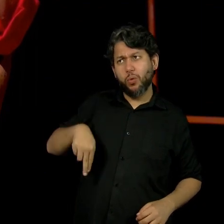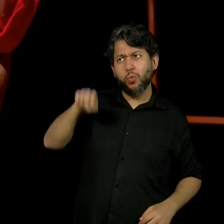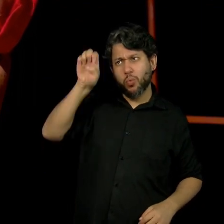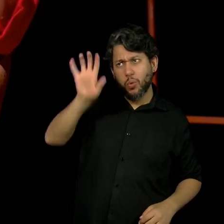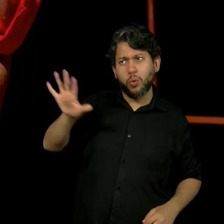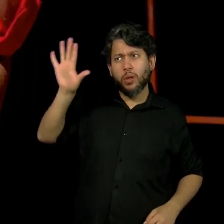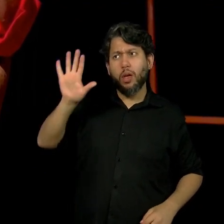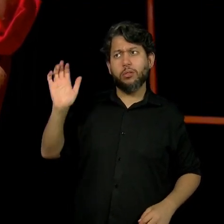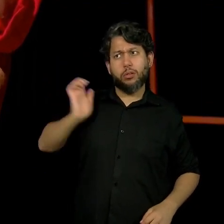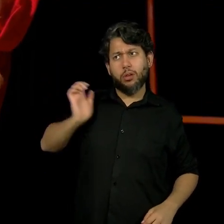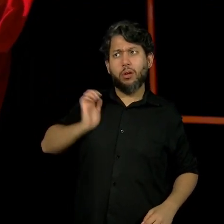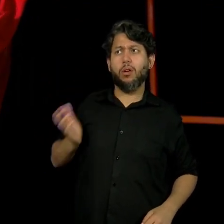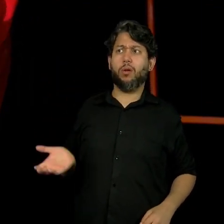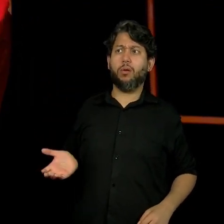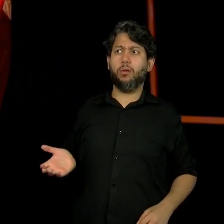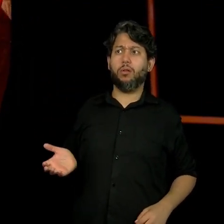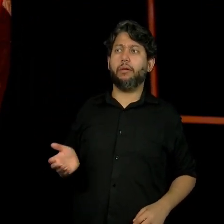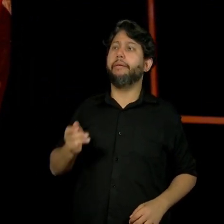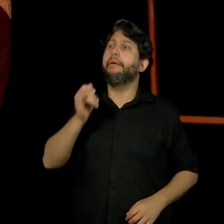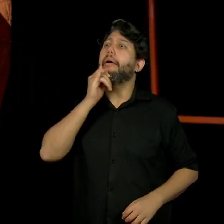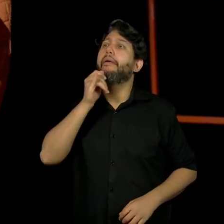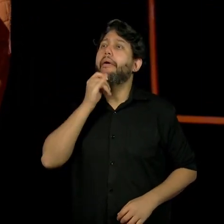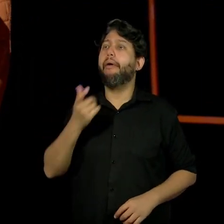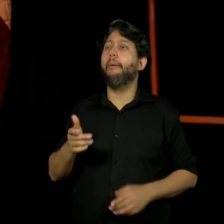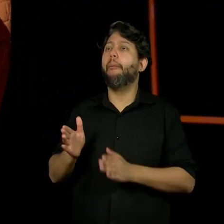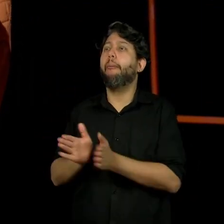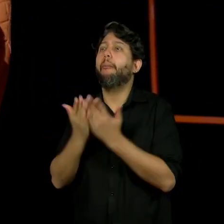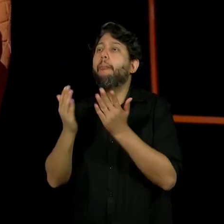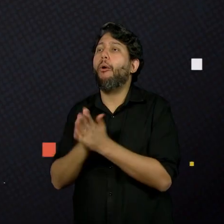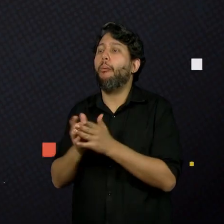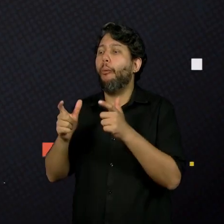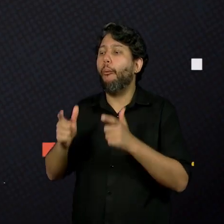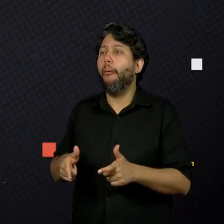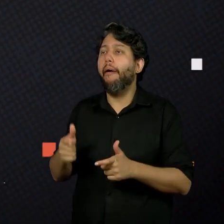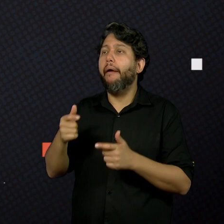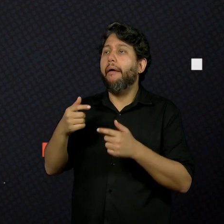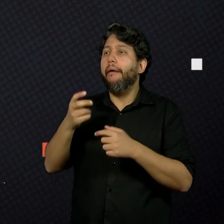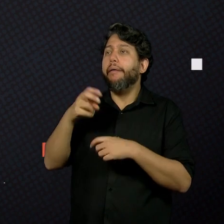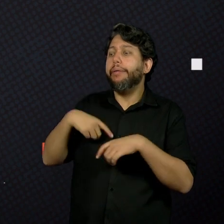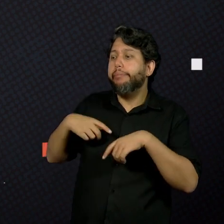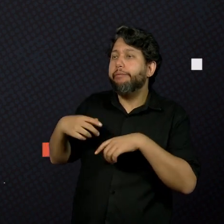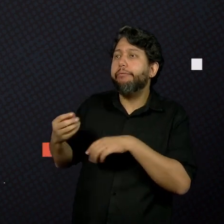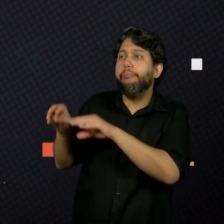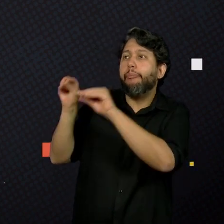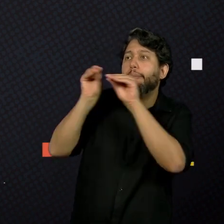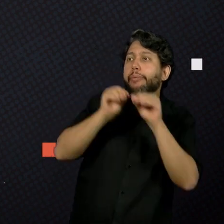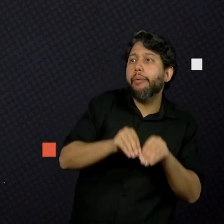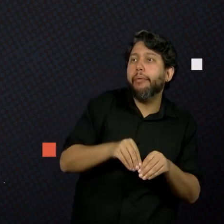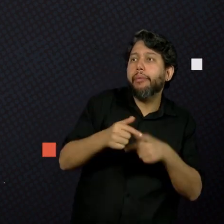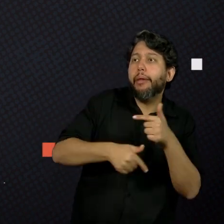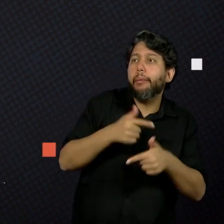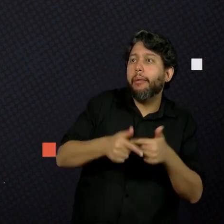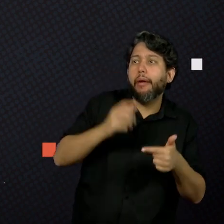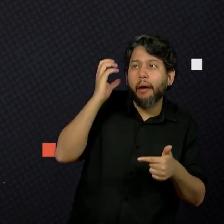saiu de pau de arara para ir para o Rio de Janeiro para trabalhar em rádio. O Getúlio praticamente aproveitou